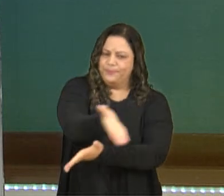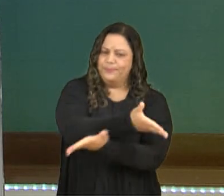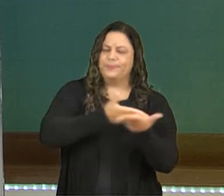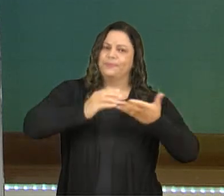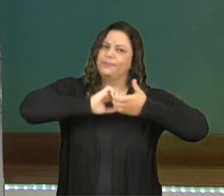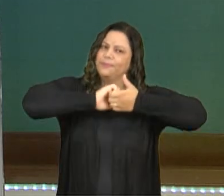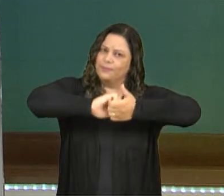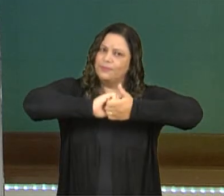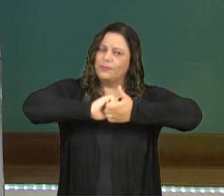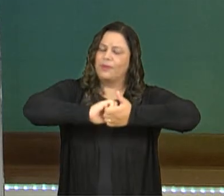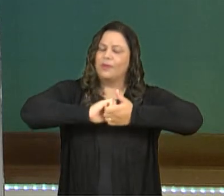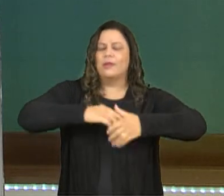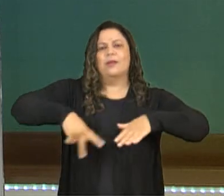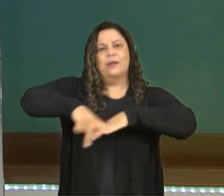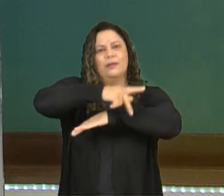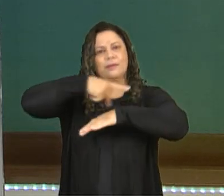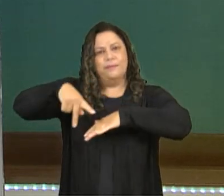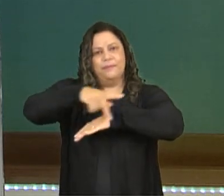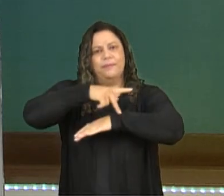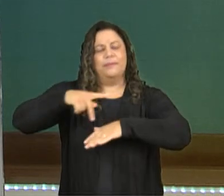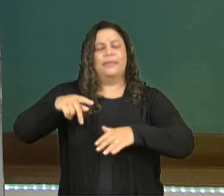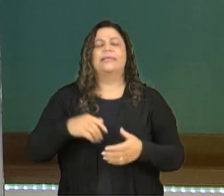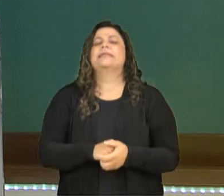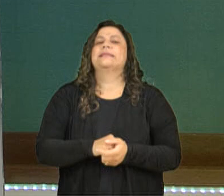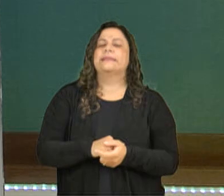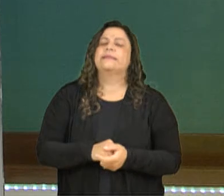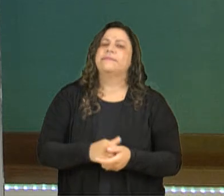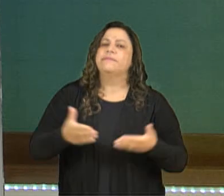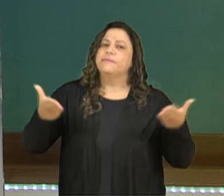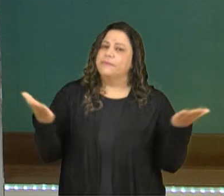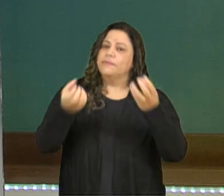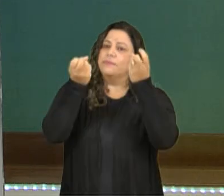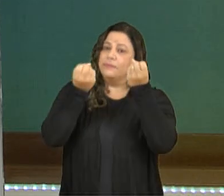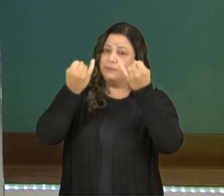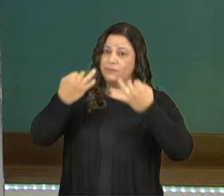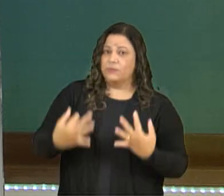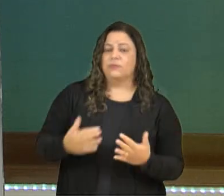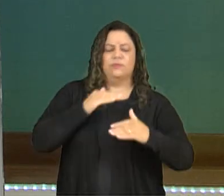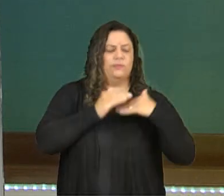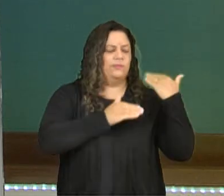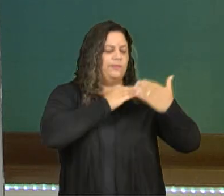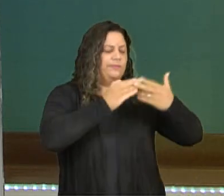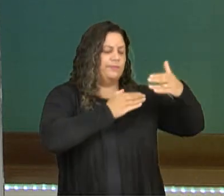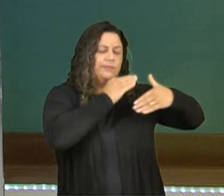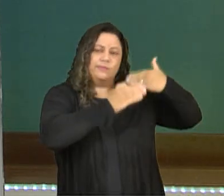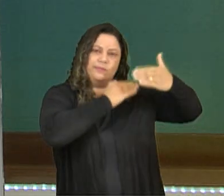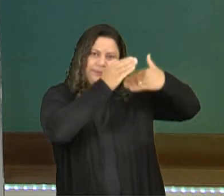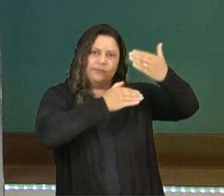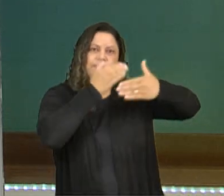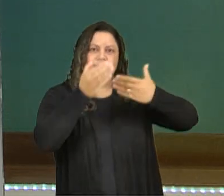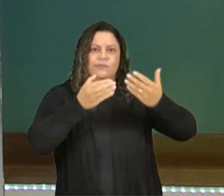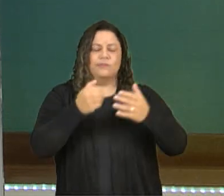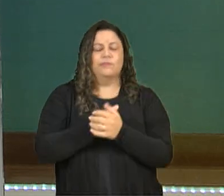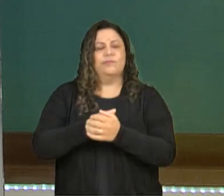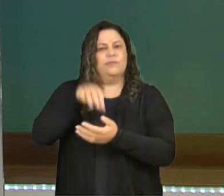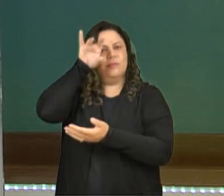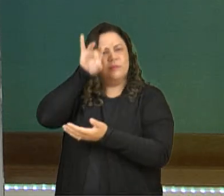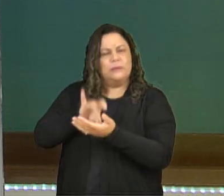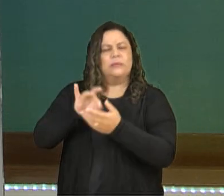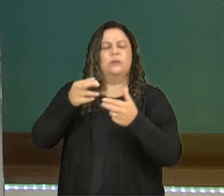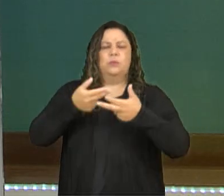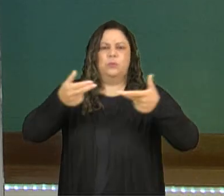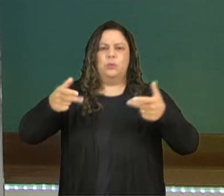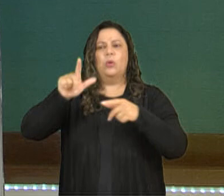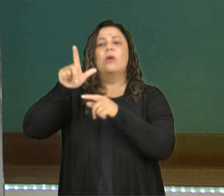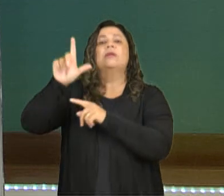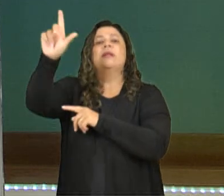entre países. Para isso, logicamente, já falado aqui, foi uma evolução que gradativamente acentuou-se logo